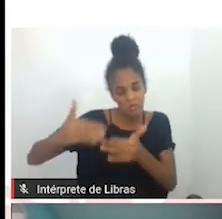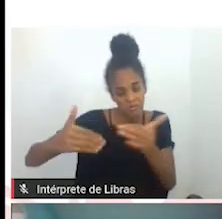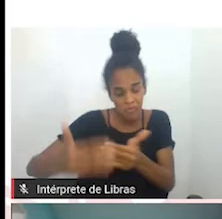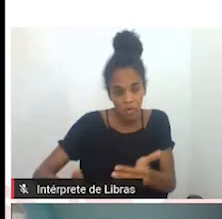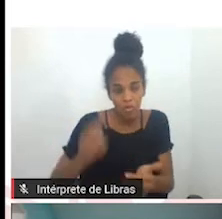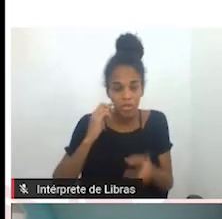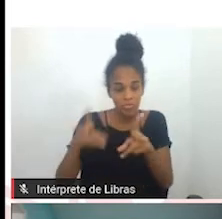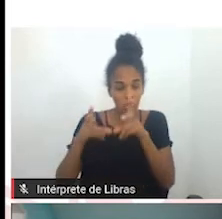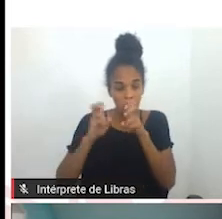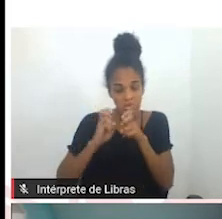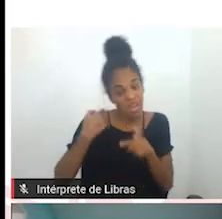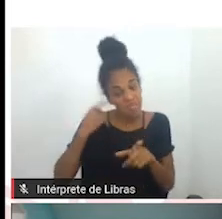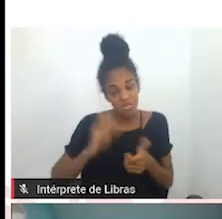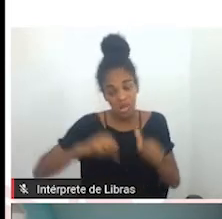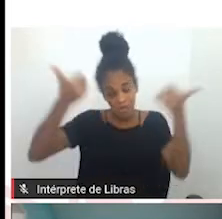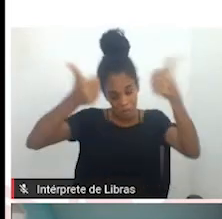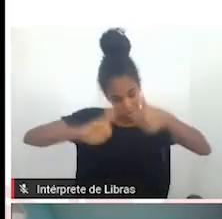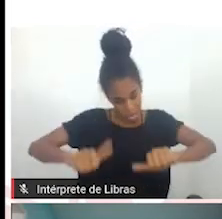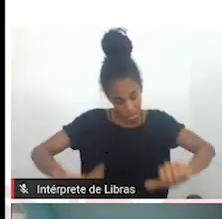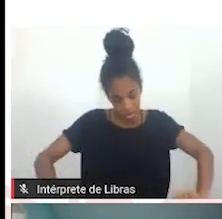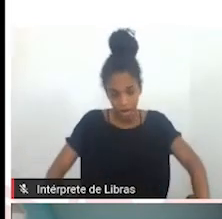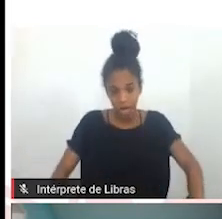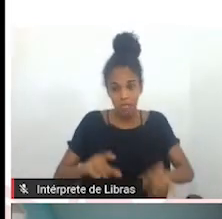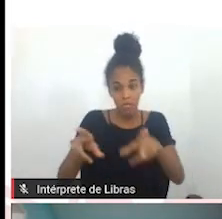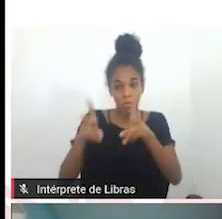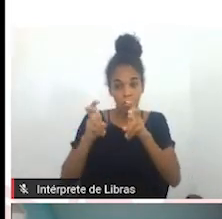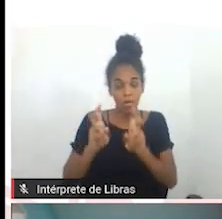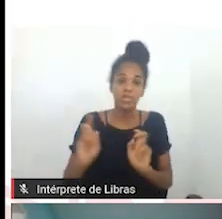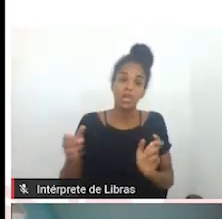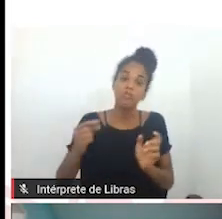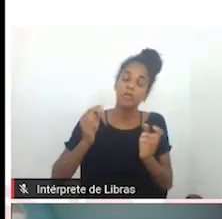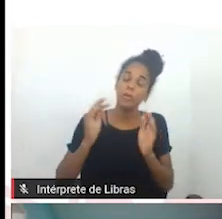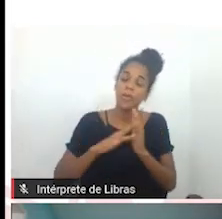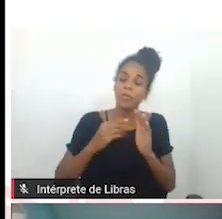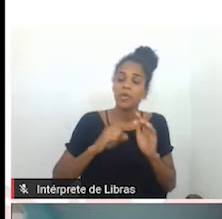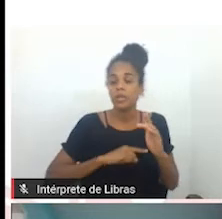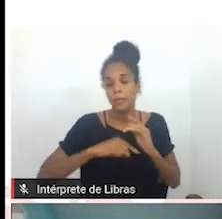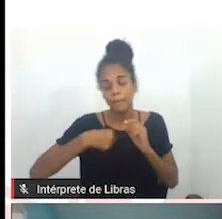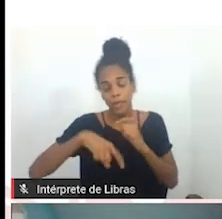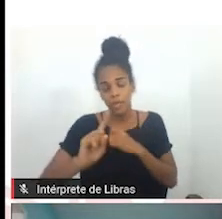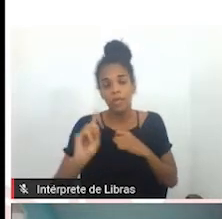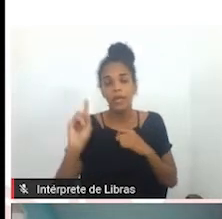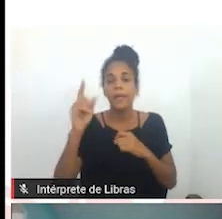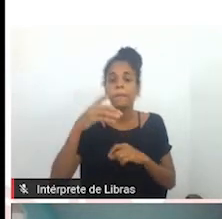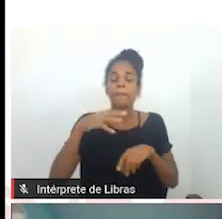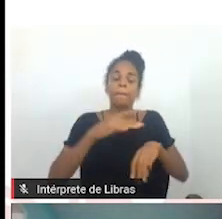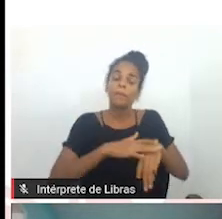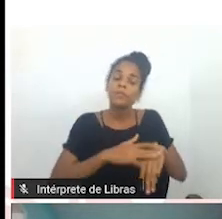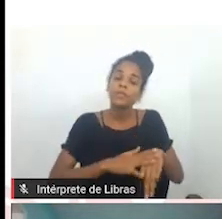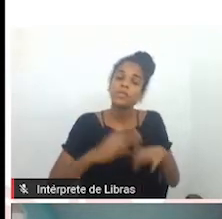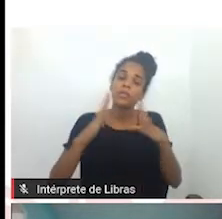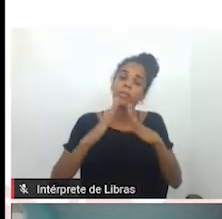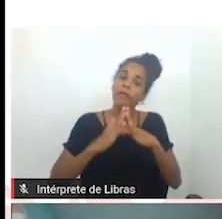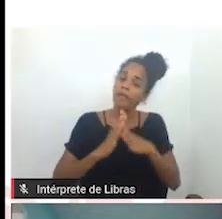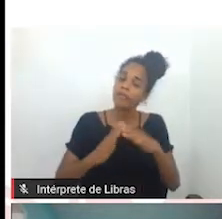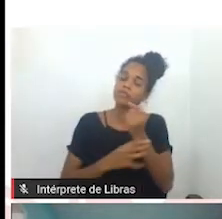se ele não vai, se ele fazer um TEP, enfim, para dar alta depois com segurança, né? Então, se o paciente tem N fatores de risco, é homem, é diabético,